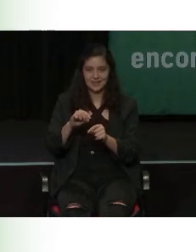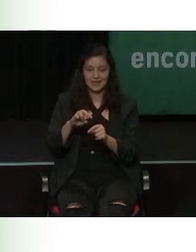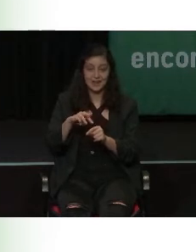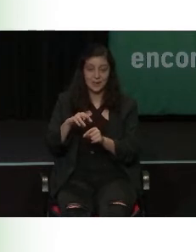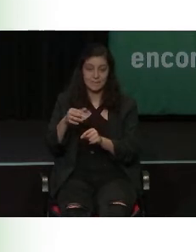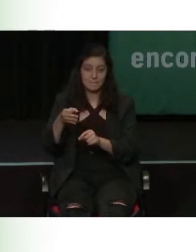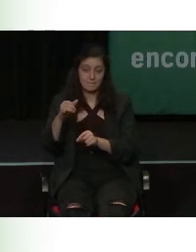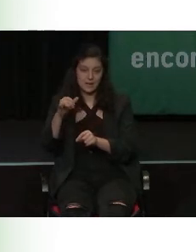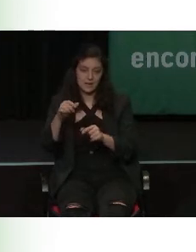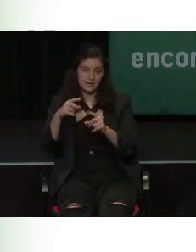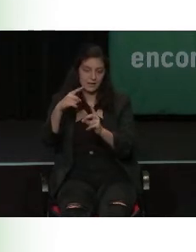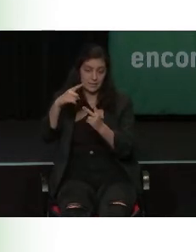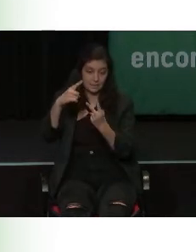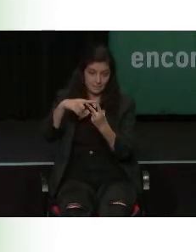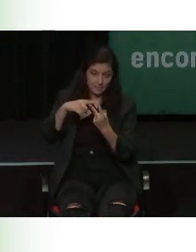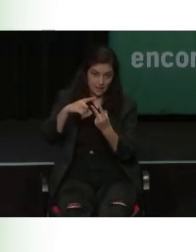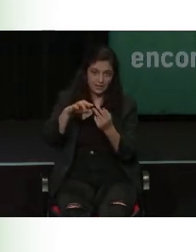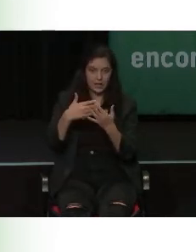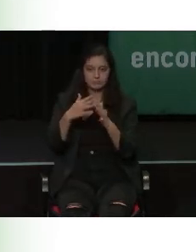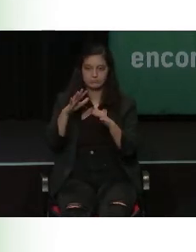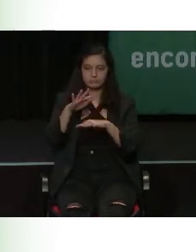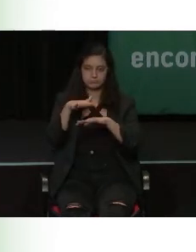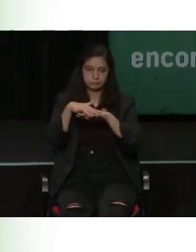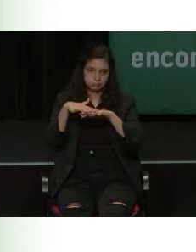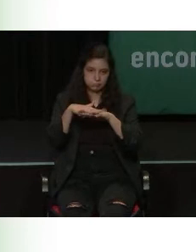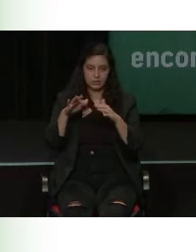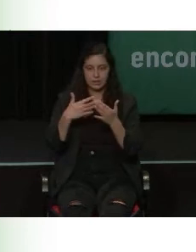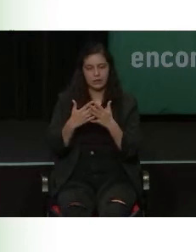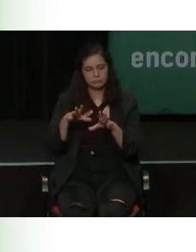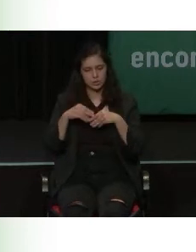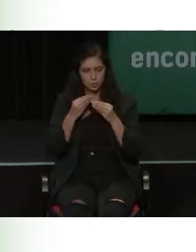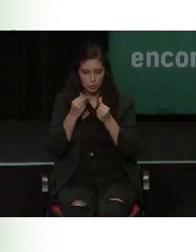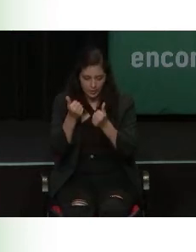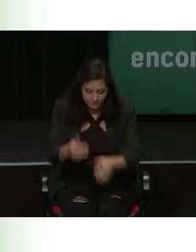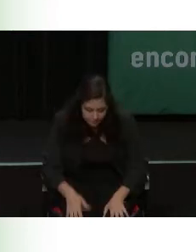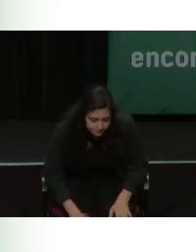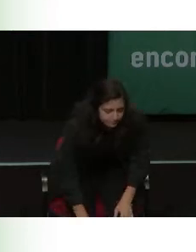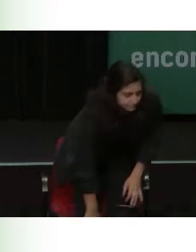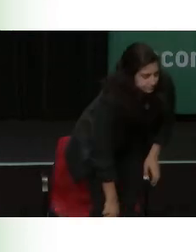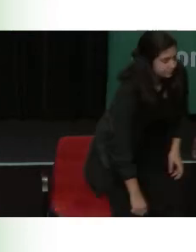aquela Associação Internacional de Padronização, que está a ser muito bem aceite.